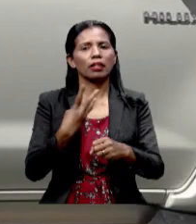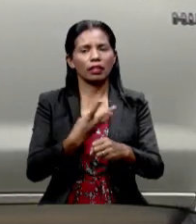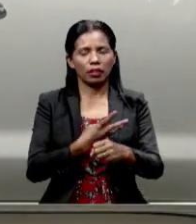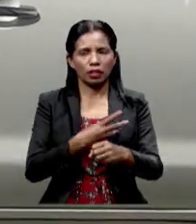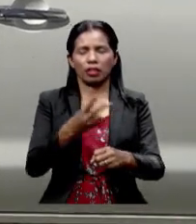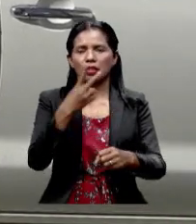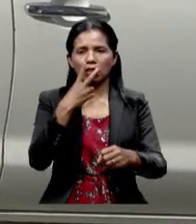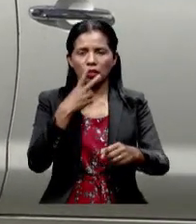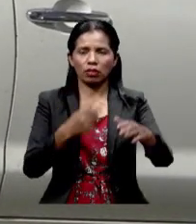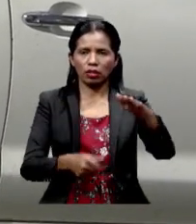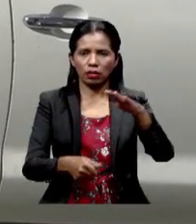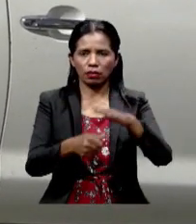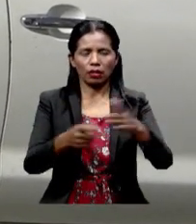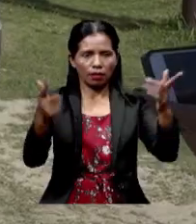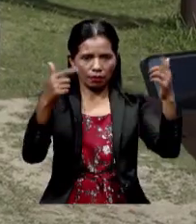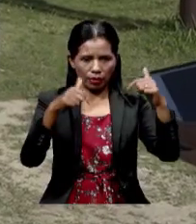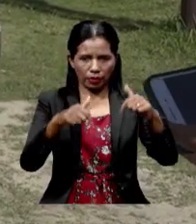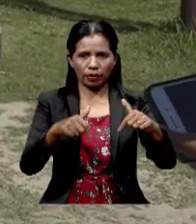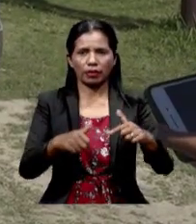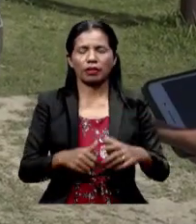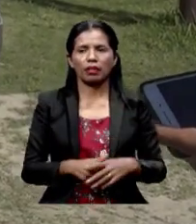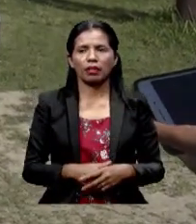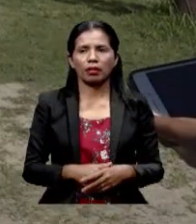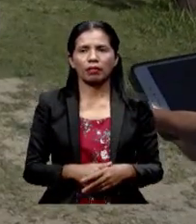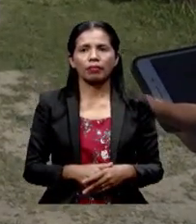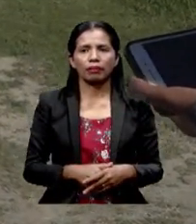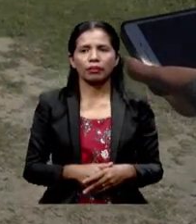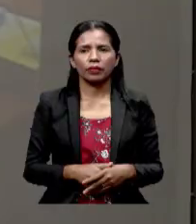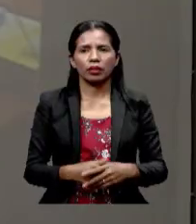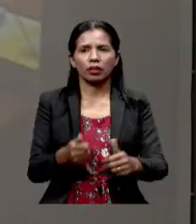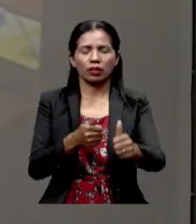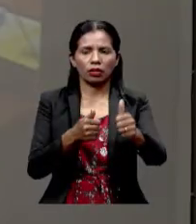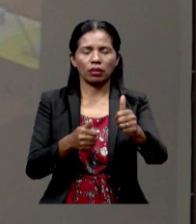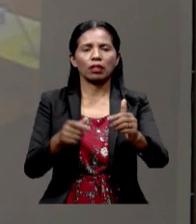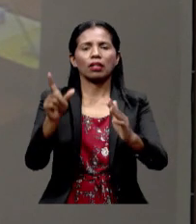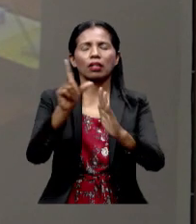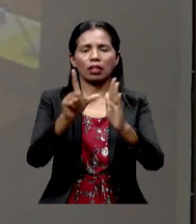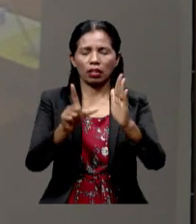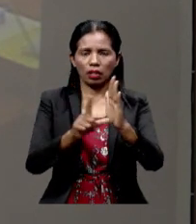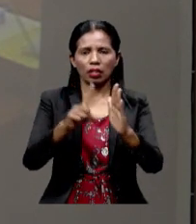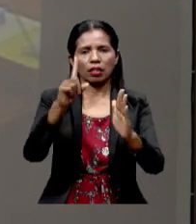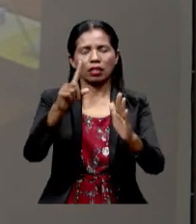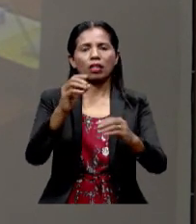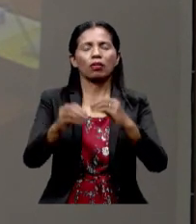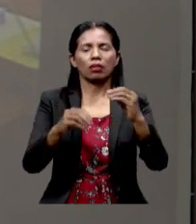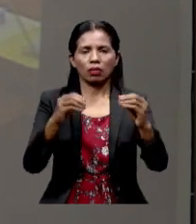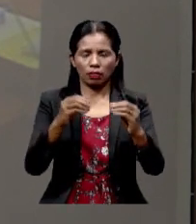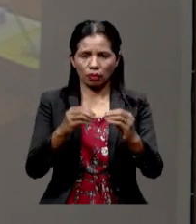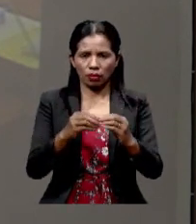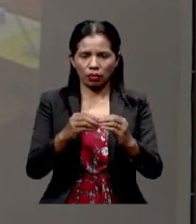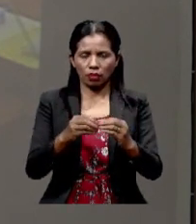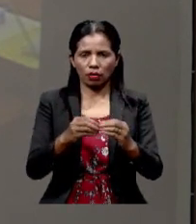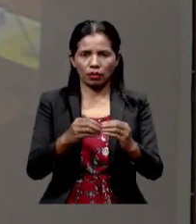ilegal nem bem maca. Tama ninia ninia standar ba tuir decreto lei da cona ba proteção